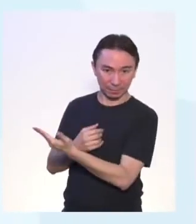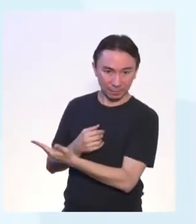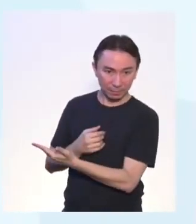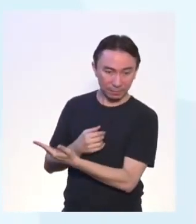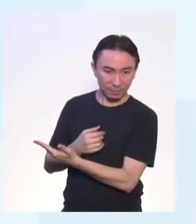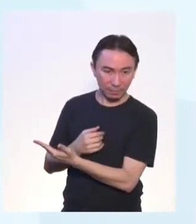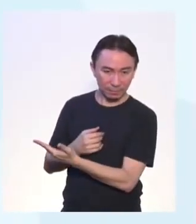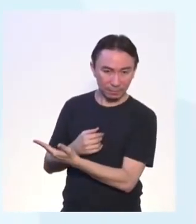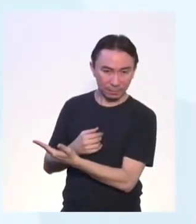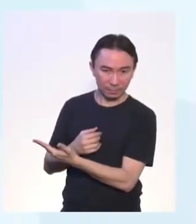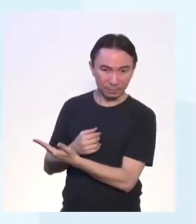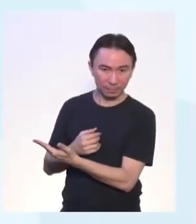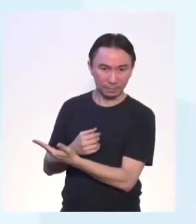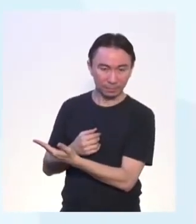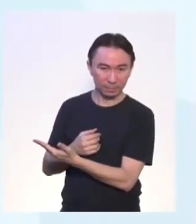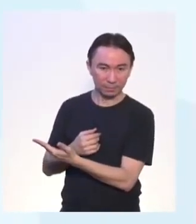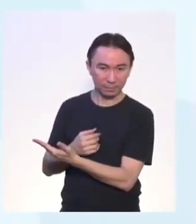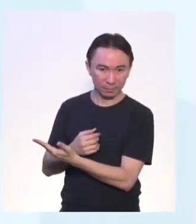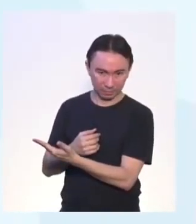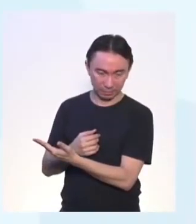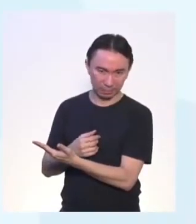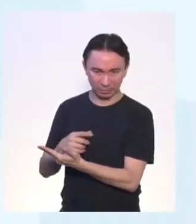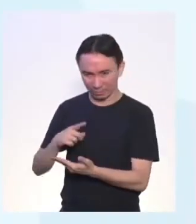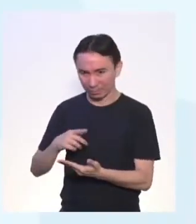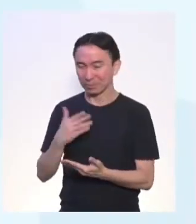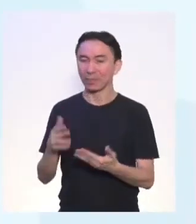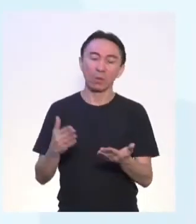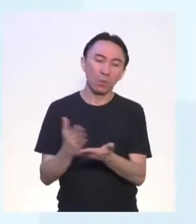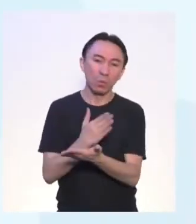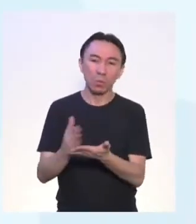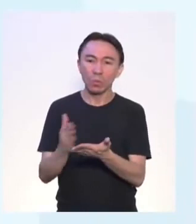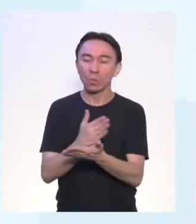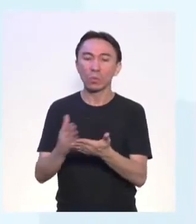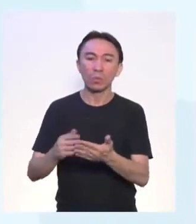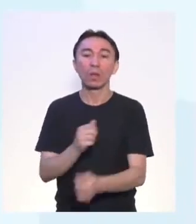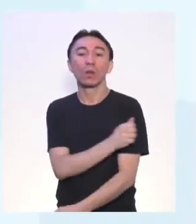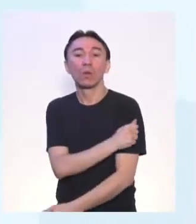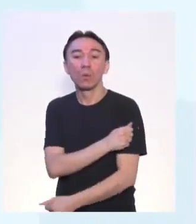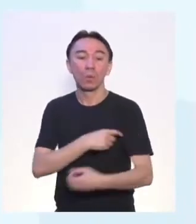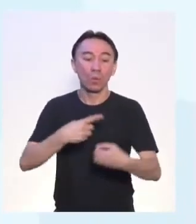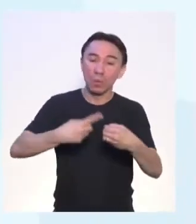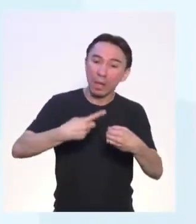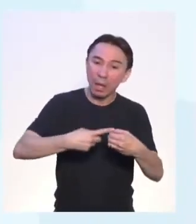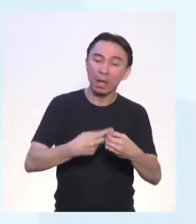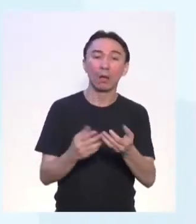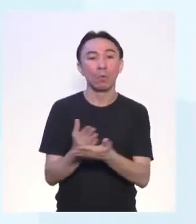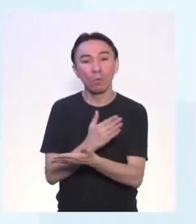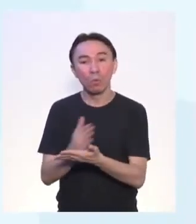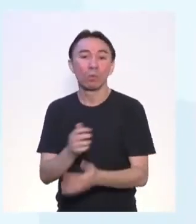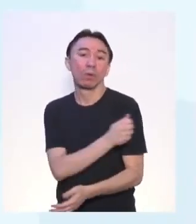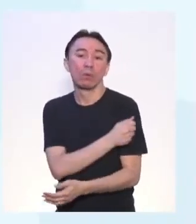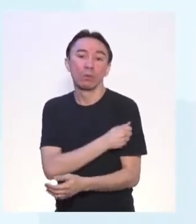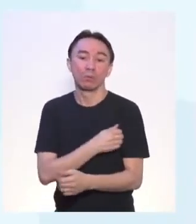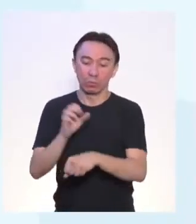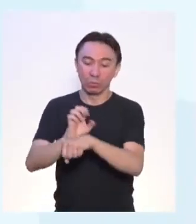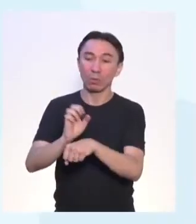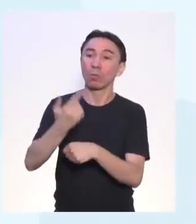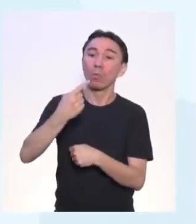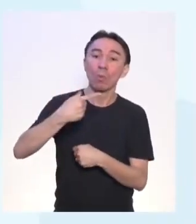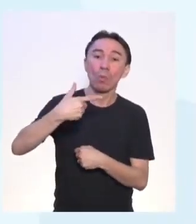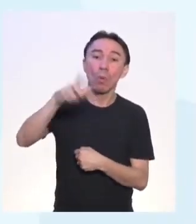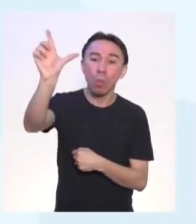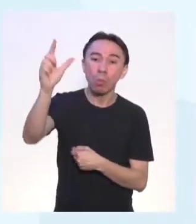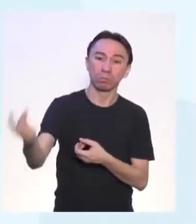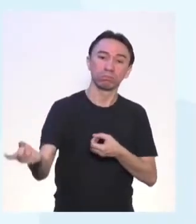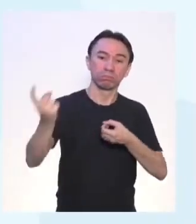contribuam aí junto comigo. Sei que temos vários alunos do interior, né? Vários alunos que vieram de outros estados também. Nós temos aí